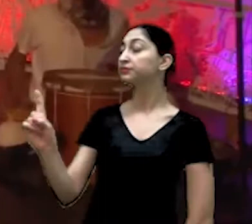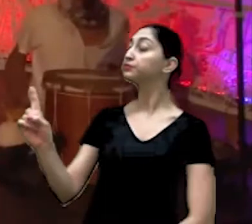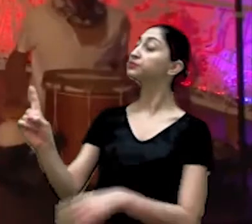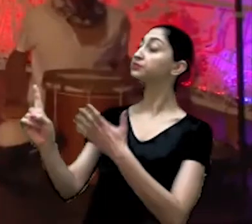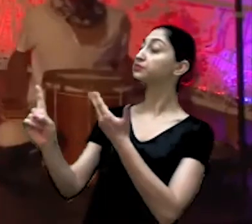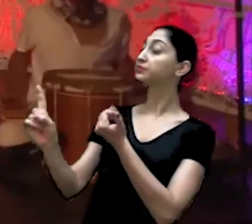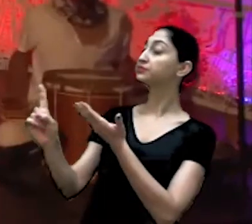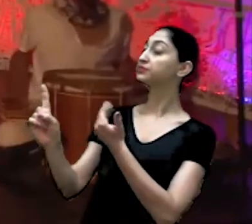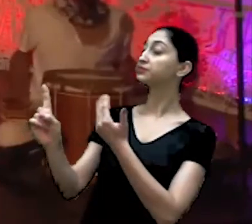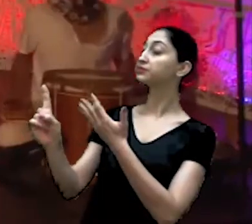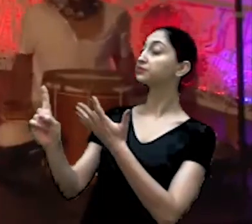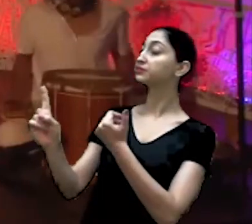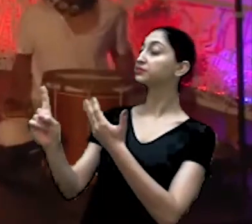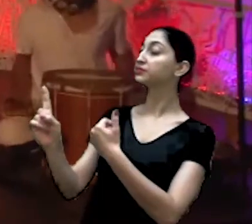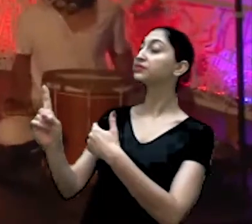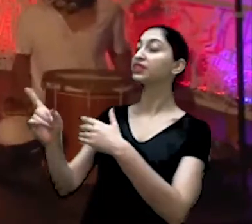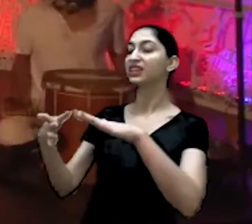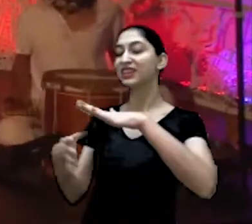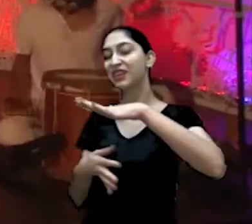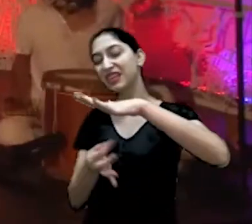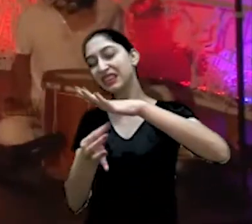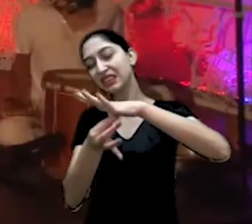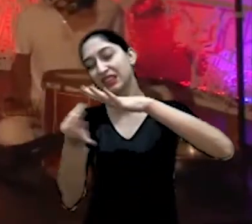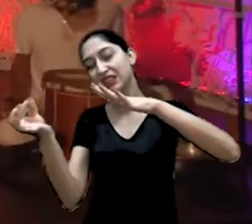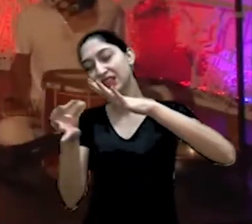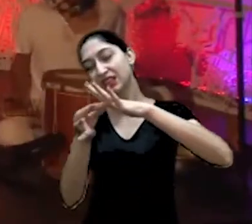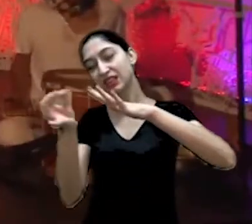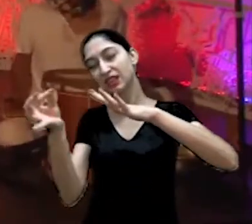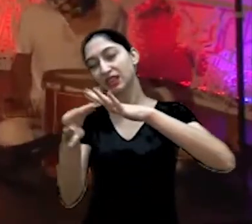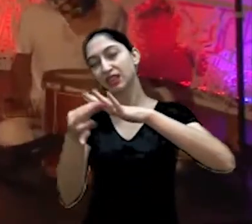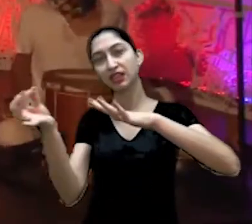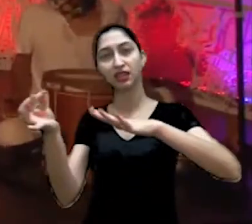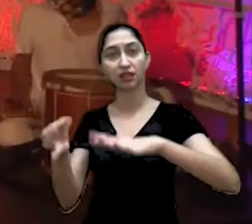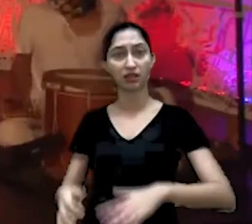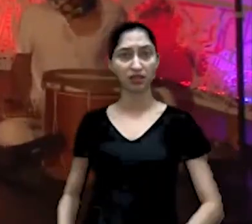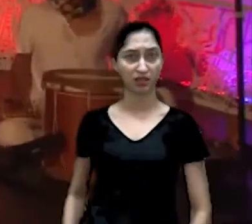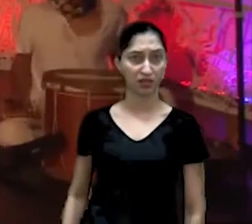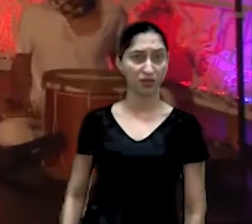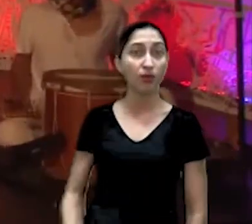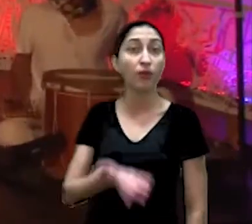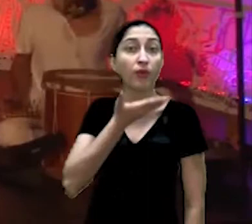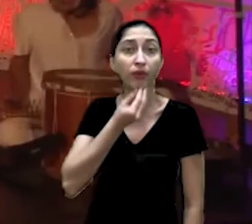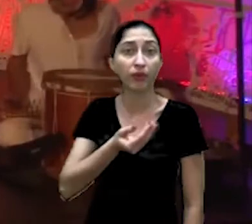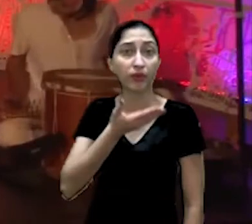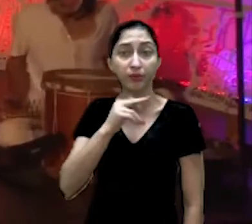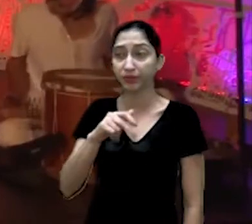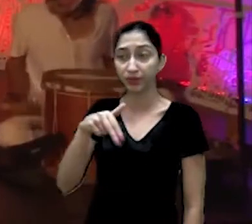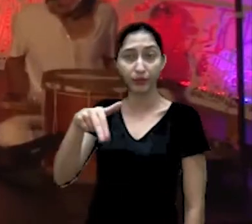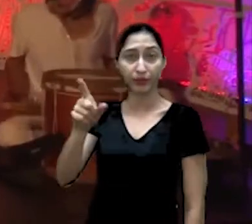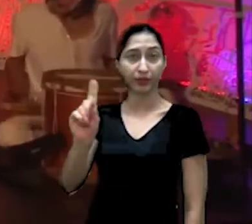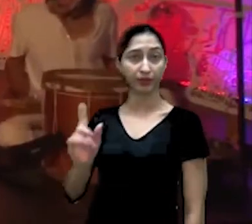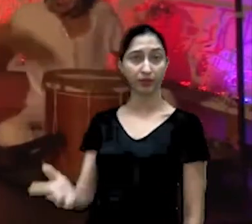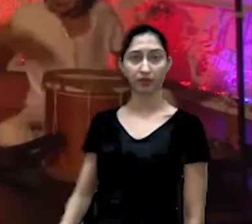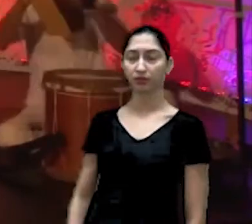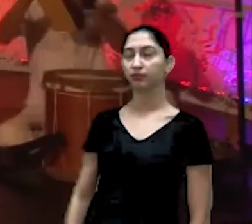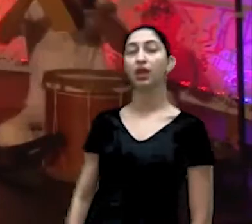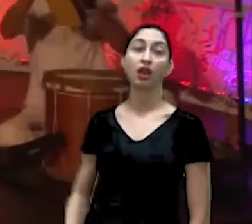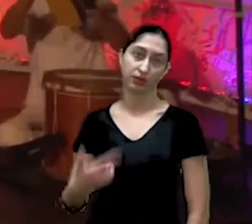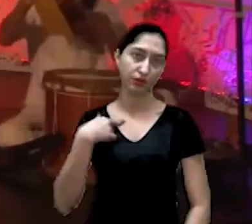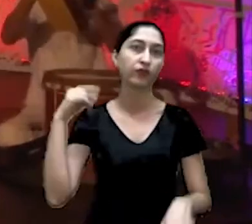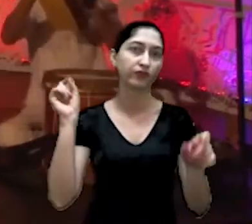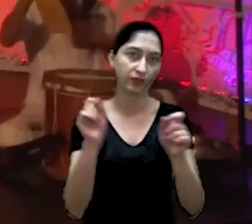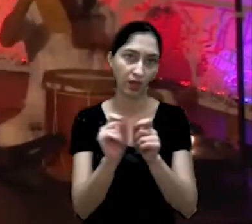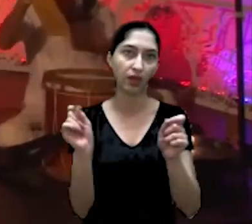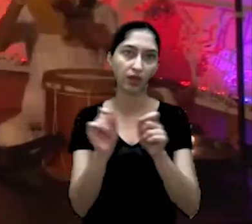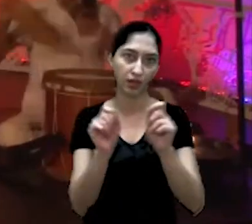Negrinha, vem cá tirar meu bicho do pé. Ele nem andava e tinha bicho do pé. Aí eu ia lá e tirava, né?